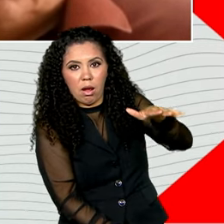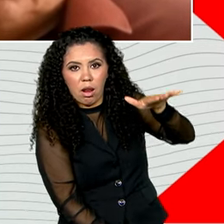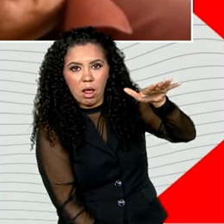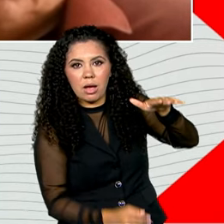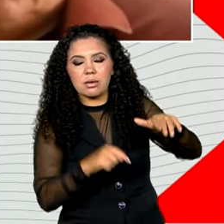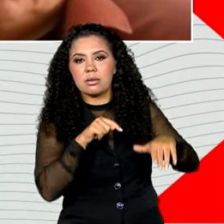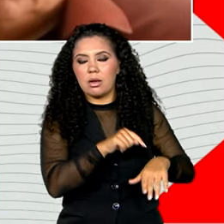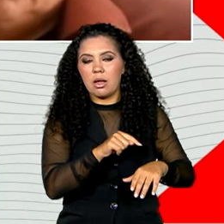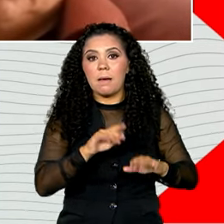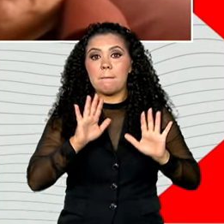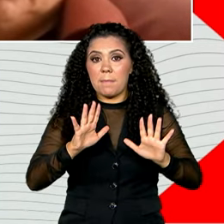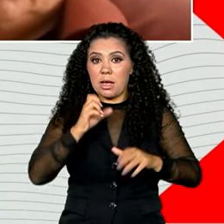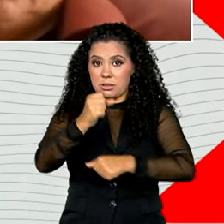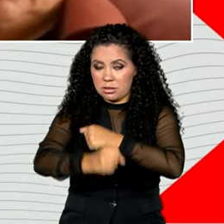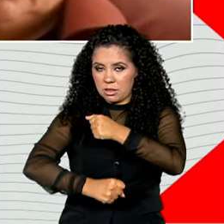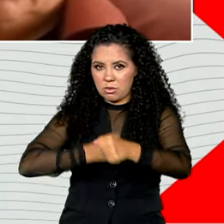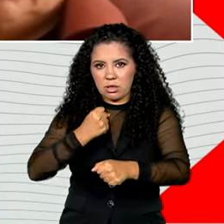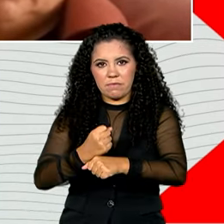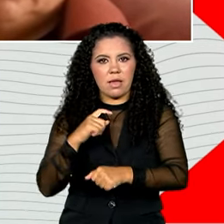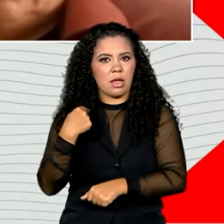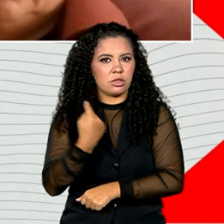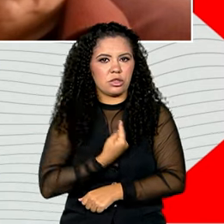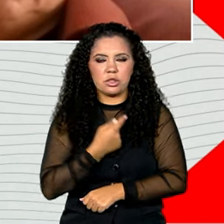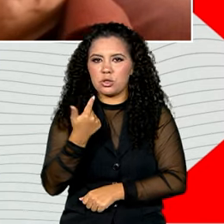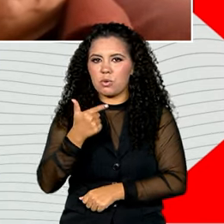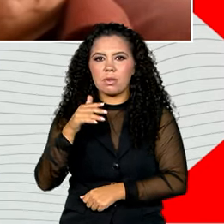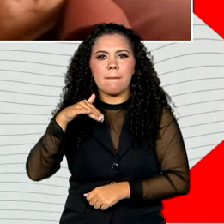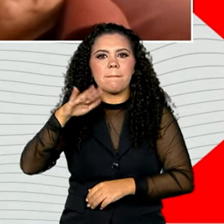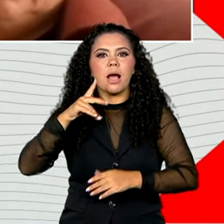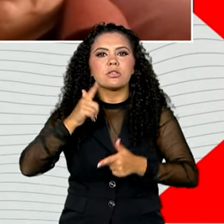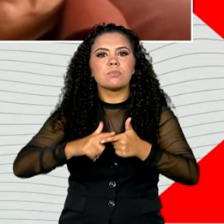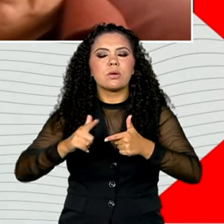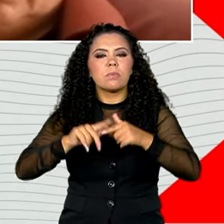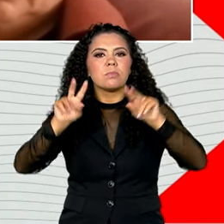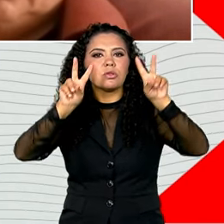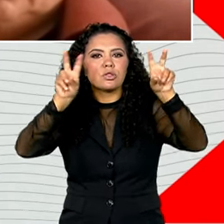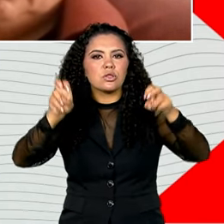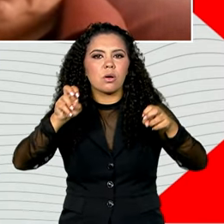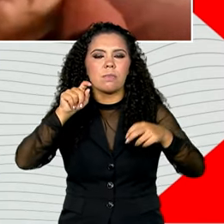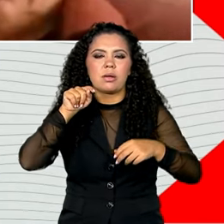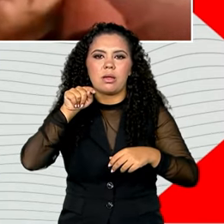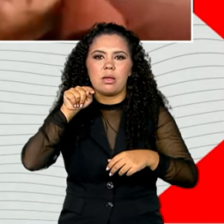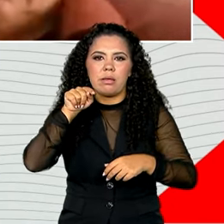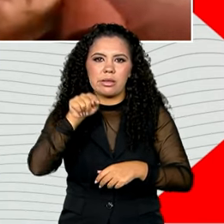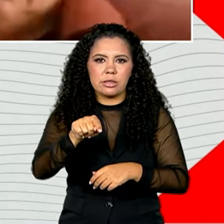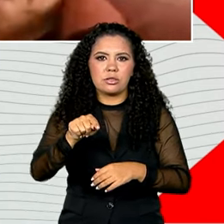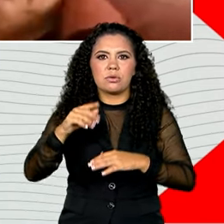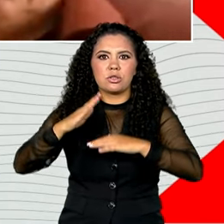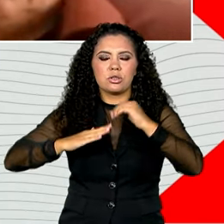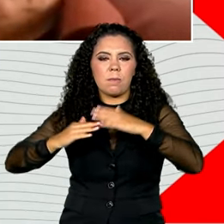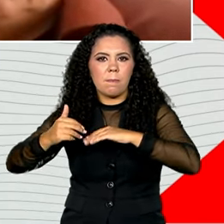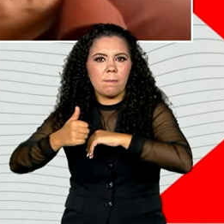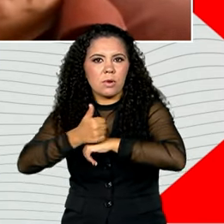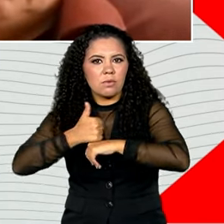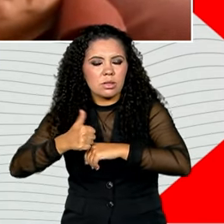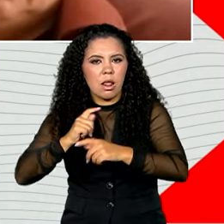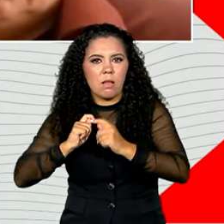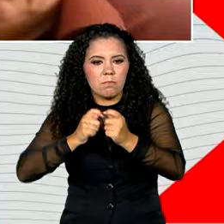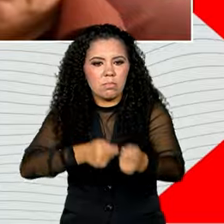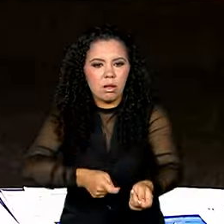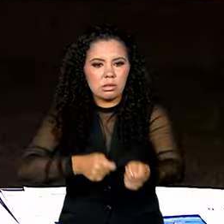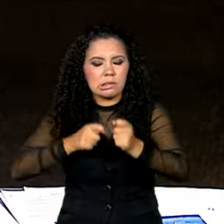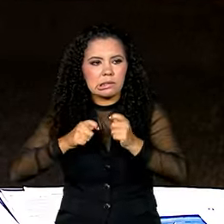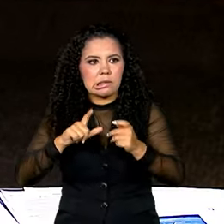não teremos mais problemas de constrangimento de pescadores que estão na ilegalidade, não porque queiram, mas porque o governo não